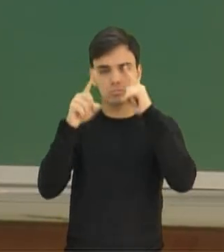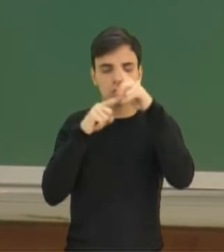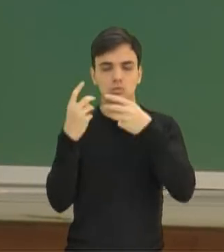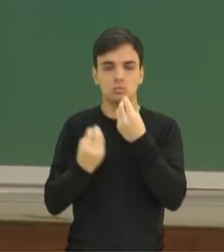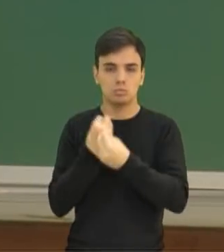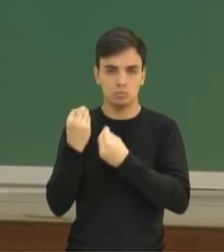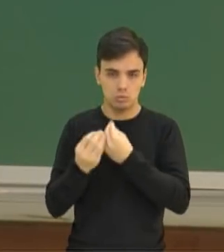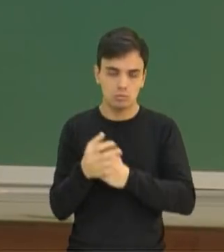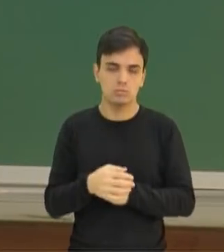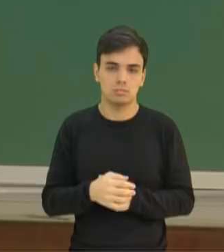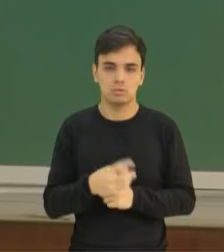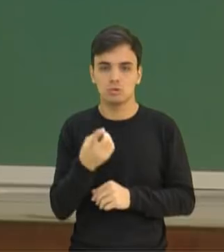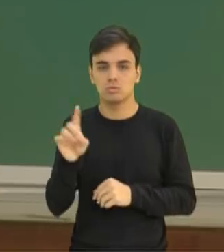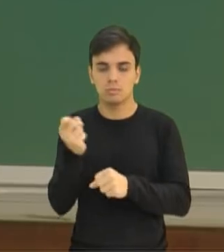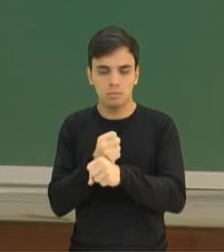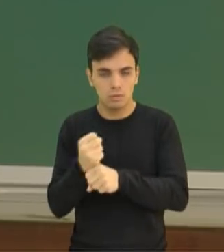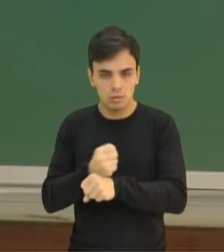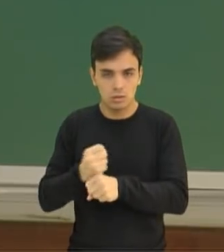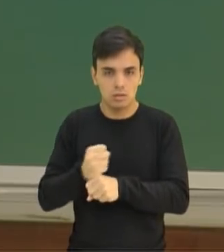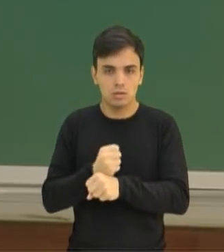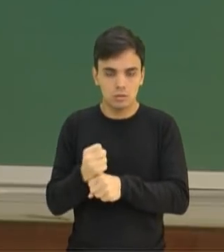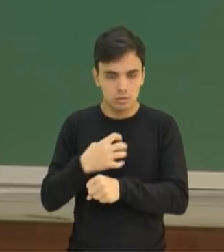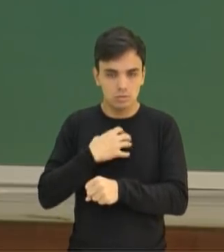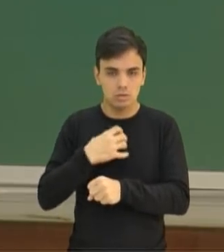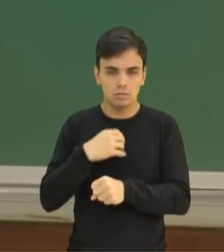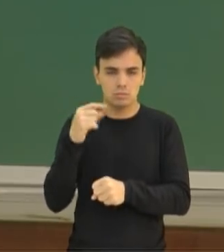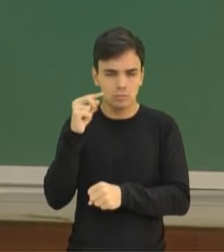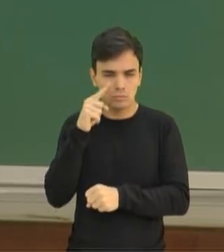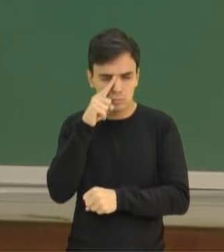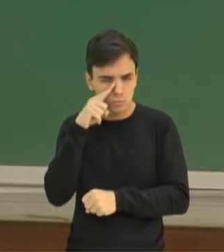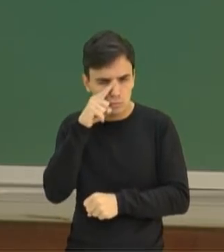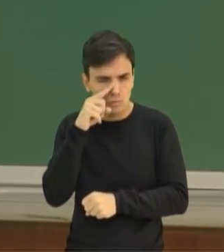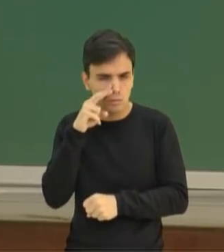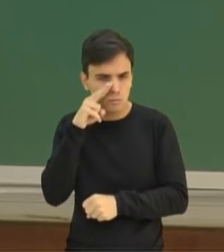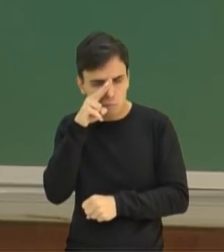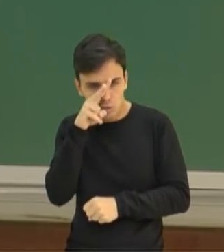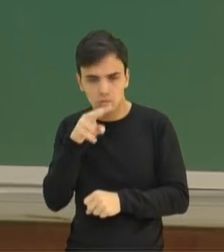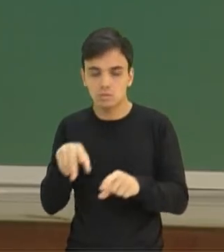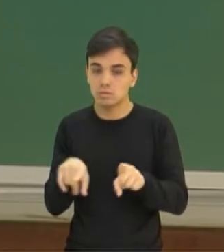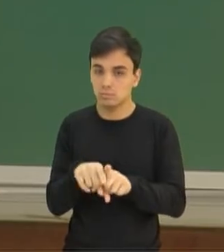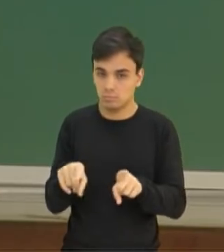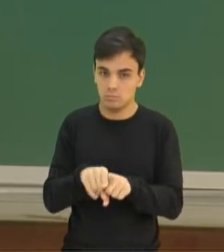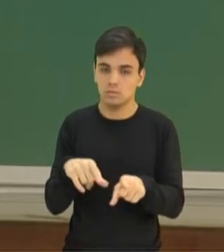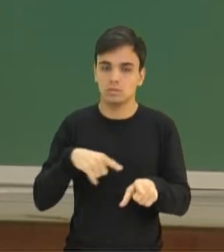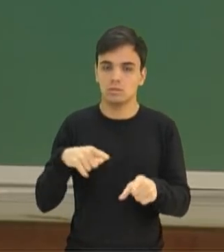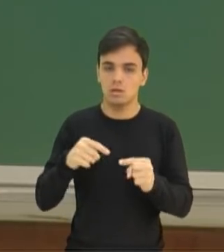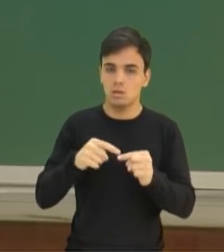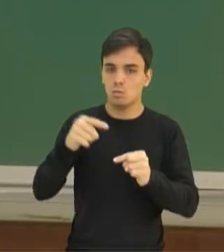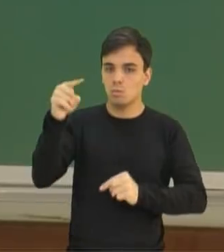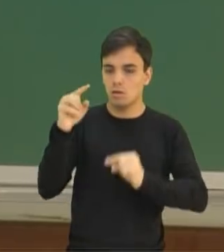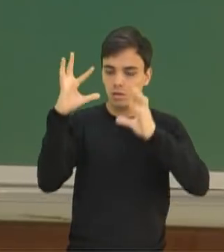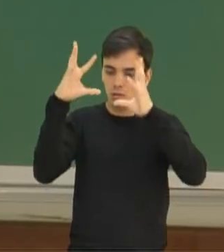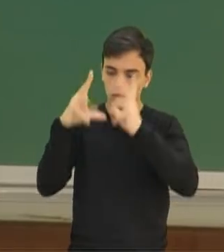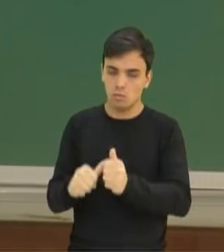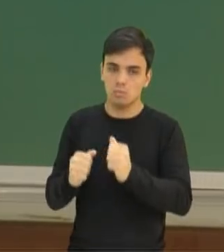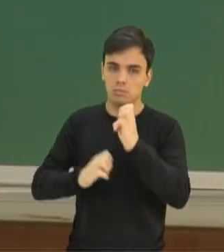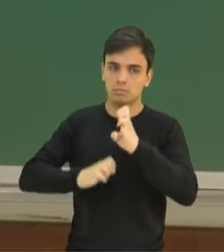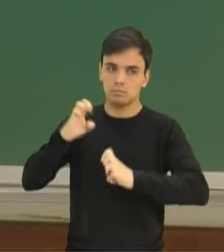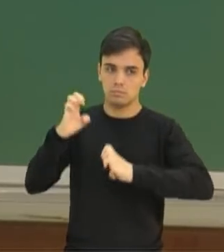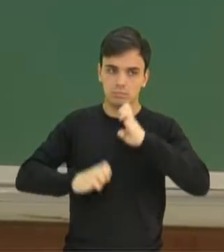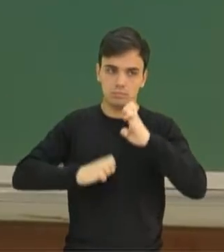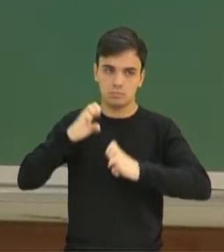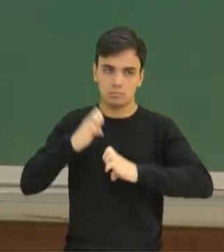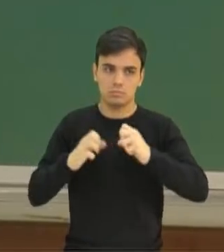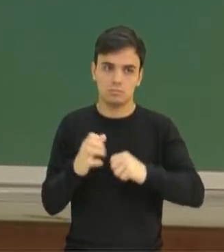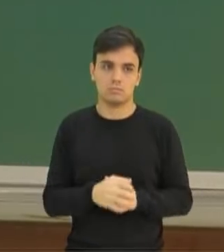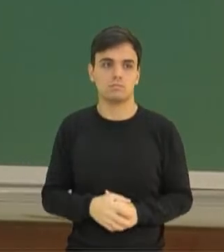nos últimos anos de forma mais intensa. Então, a gente tem um aumento ali também no total de indústrias,